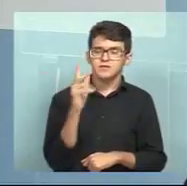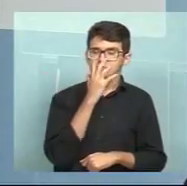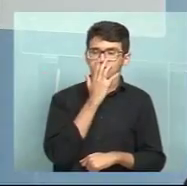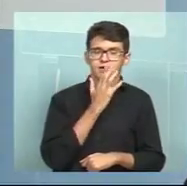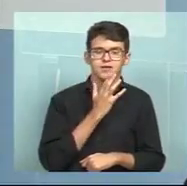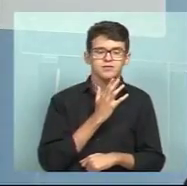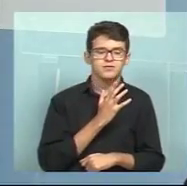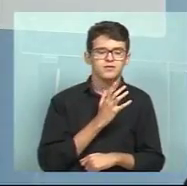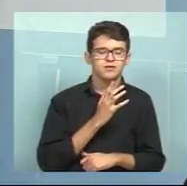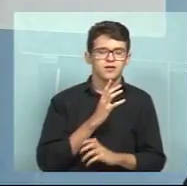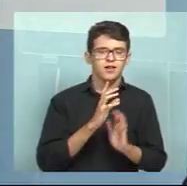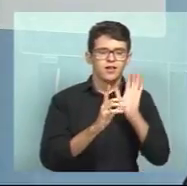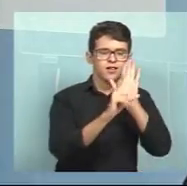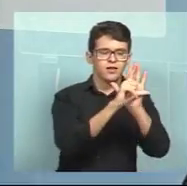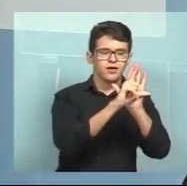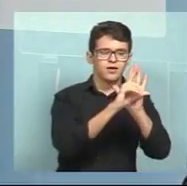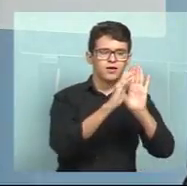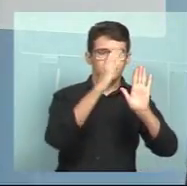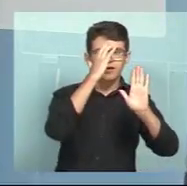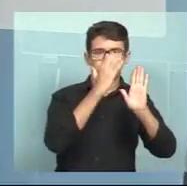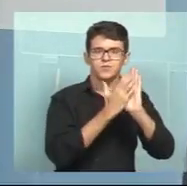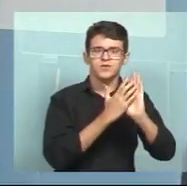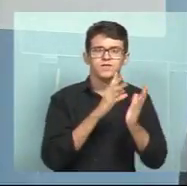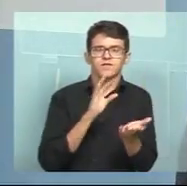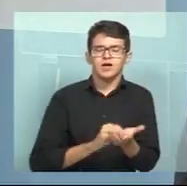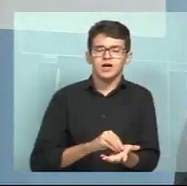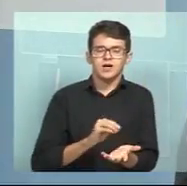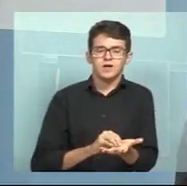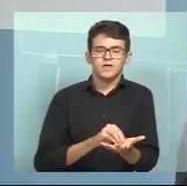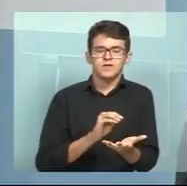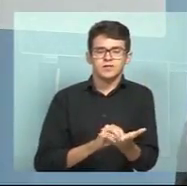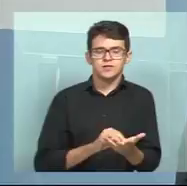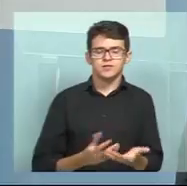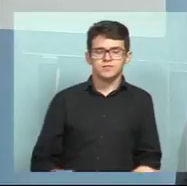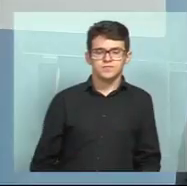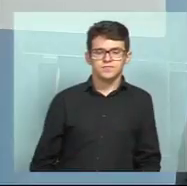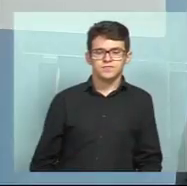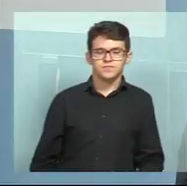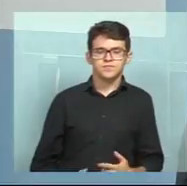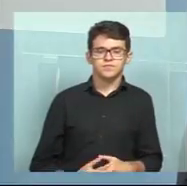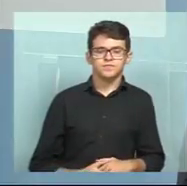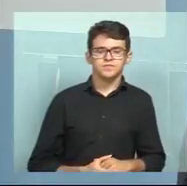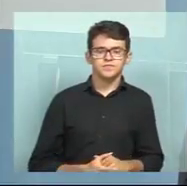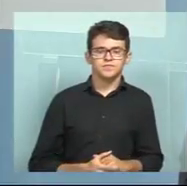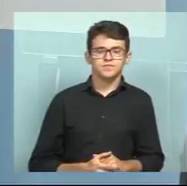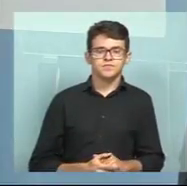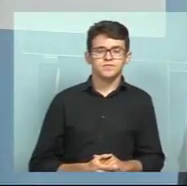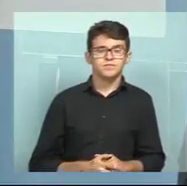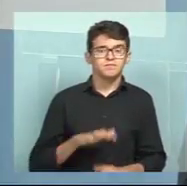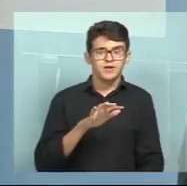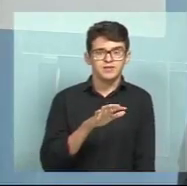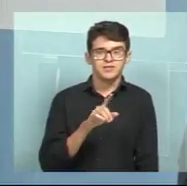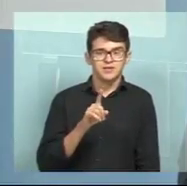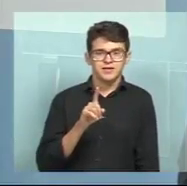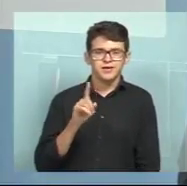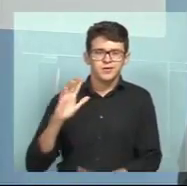tudo. Mas ela não tem conhecimento, né, Luiz, para avaliar isso.